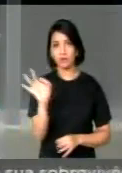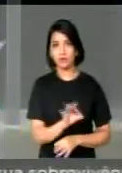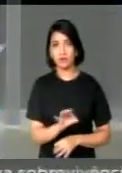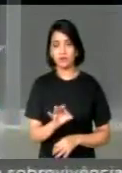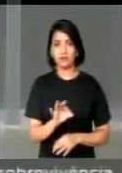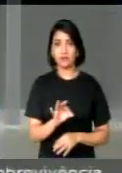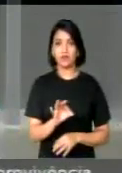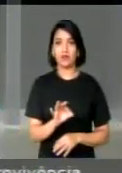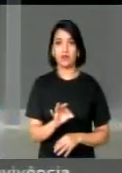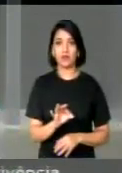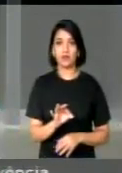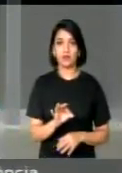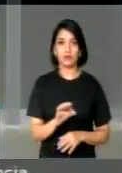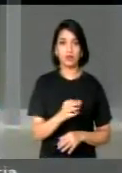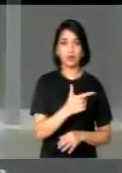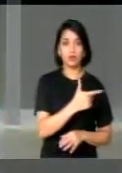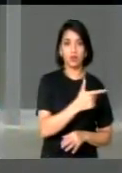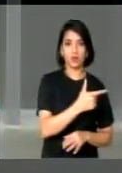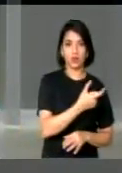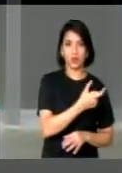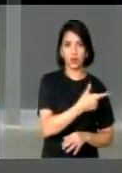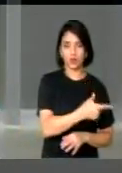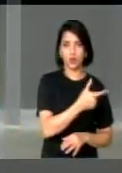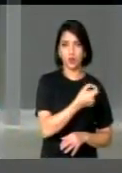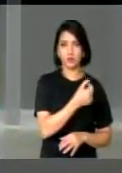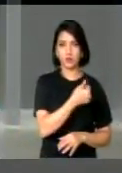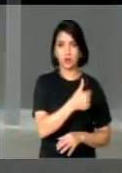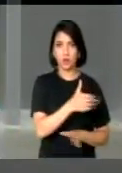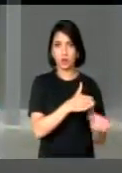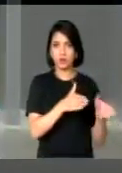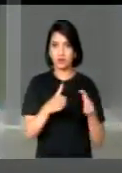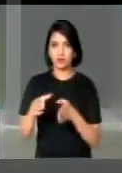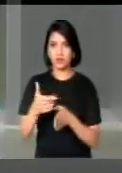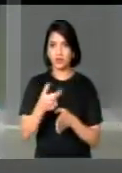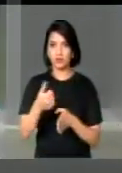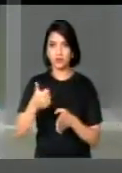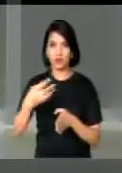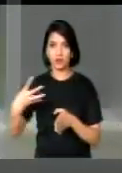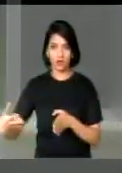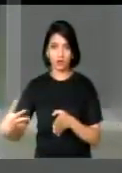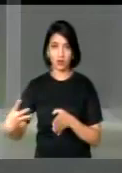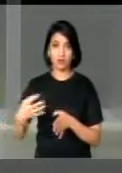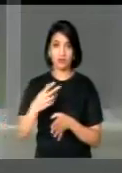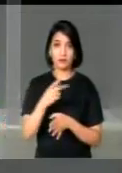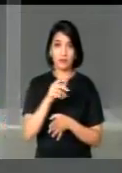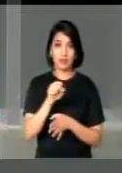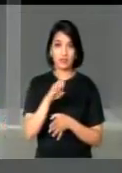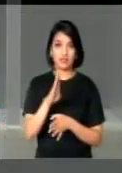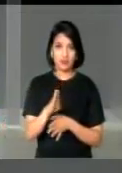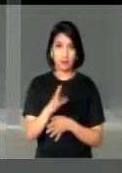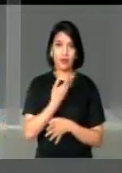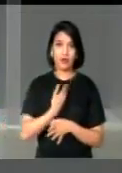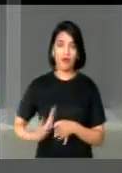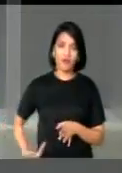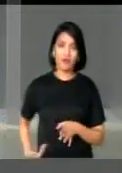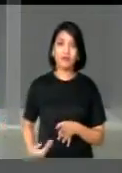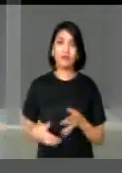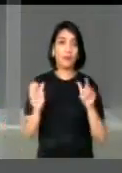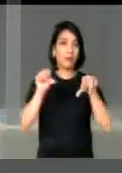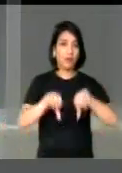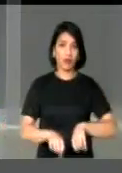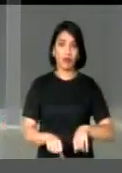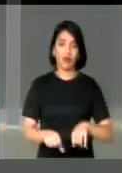verificamos entre 2011 e 2014, quando o PSB foi governo. É fácil localizar a causa.